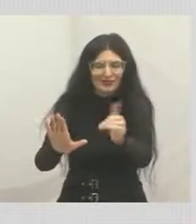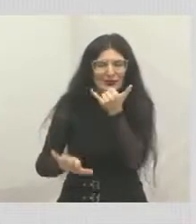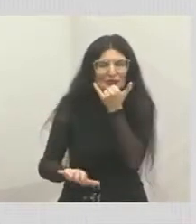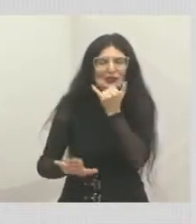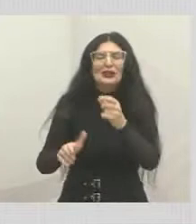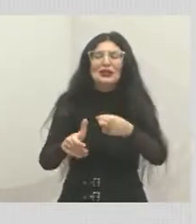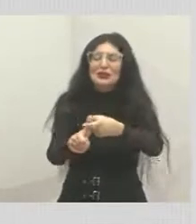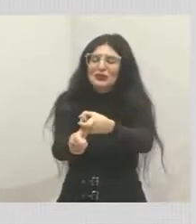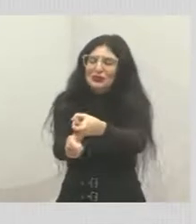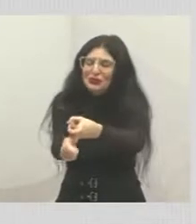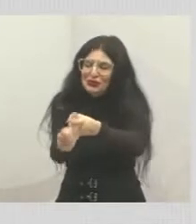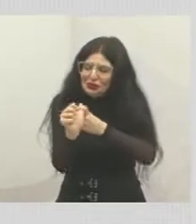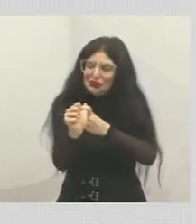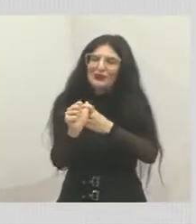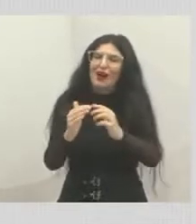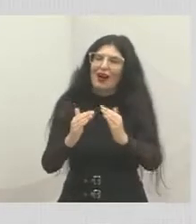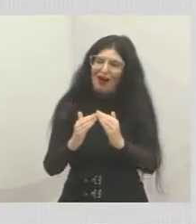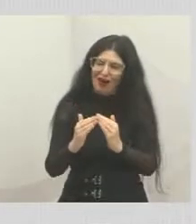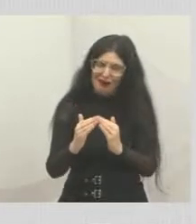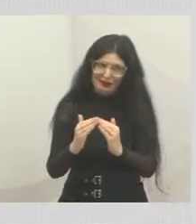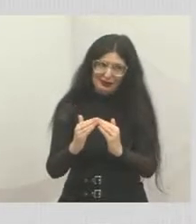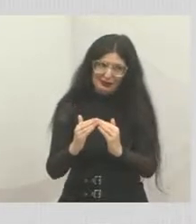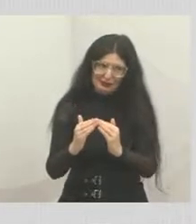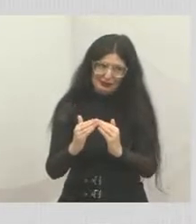meta orçamentária para 2020 de